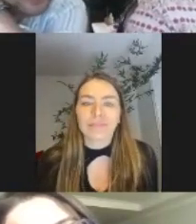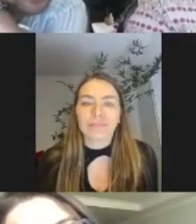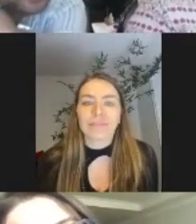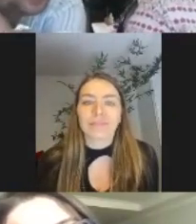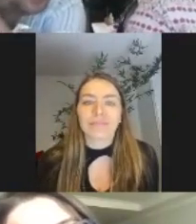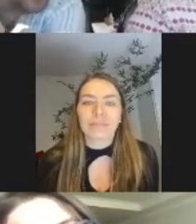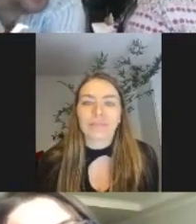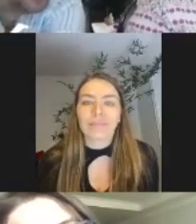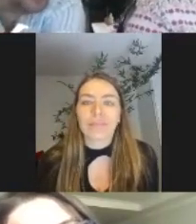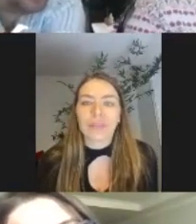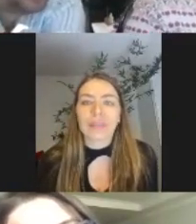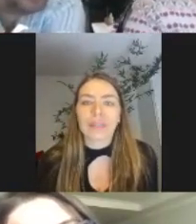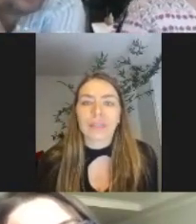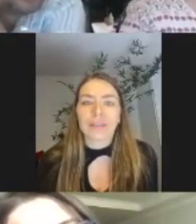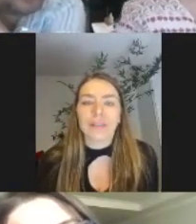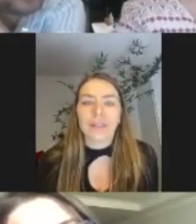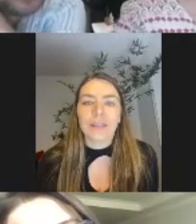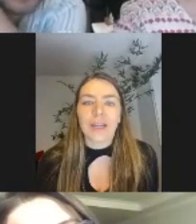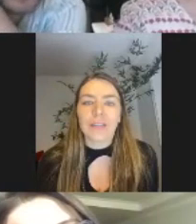aí, Dé, de curso?